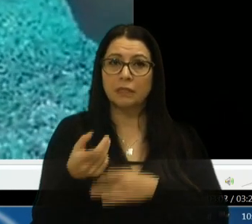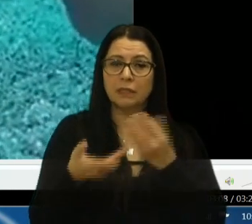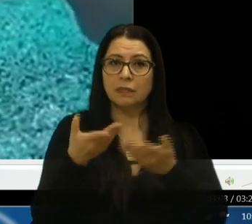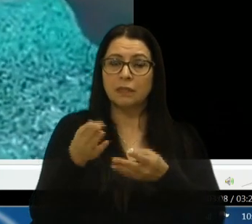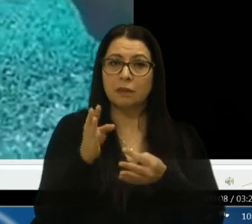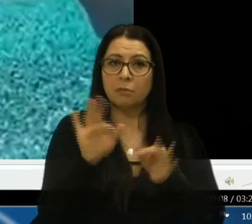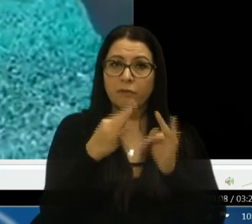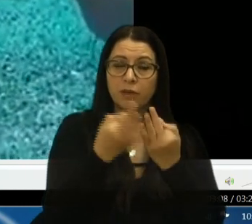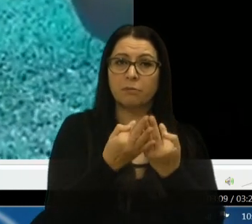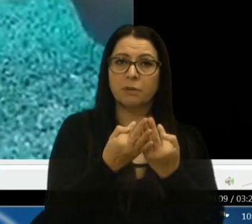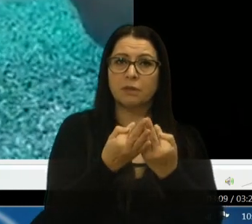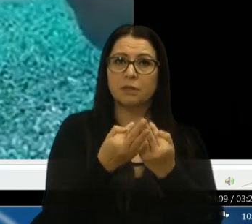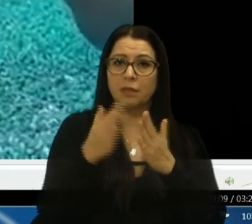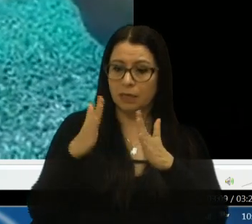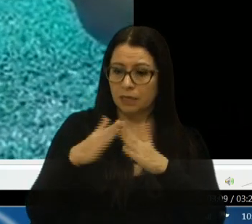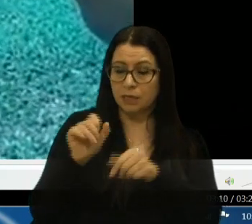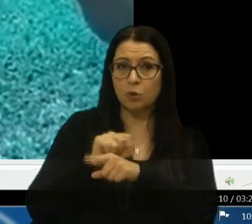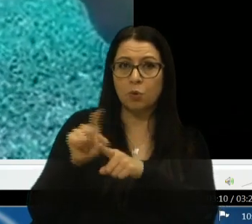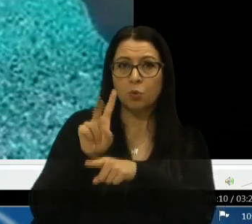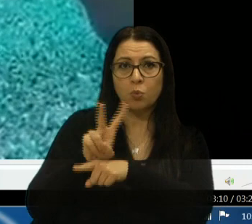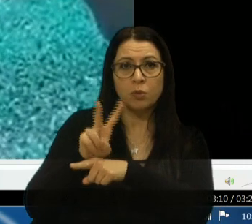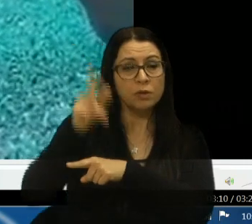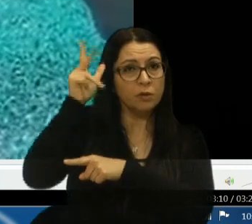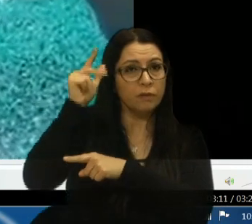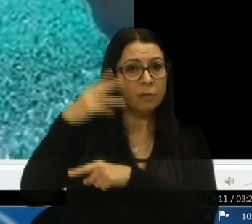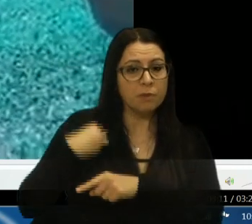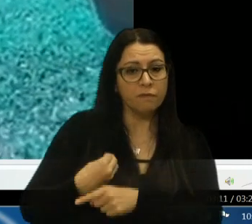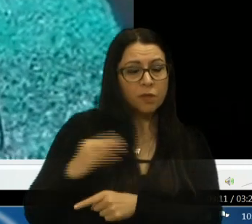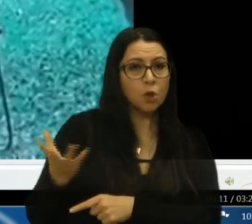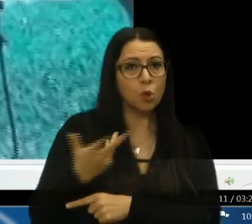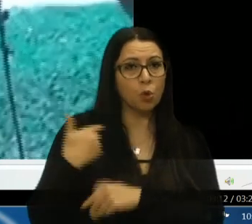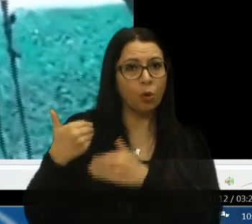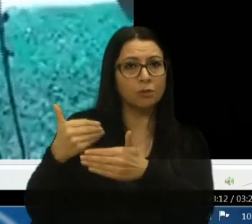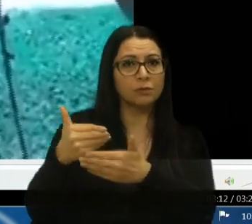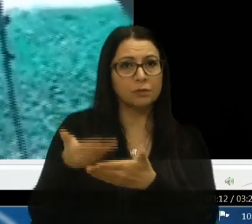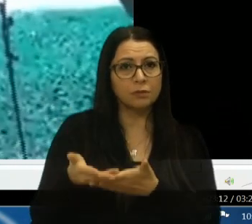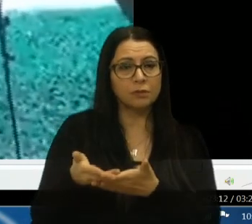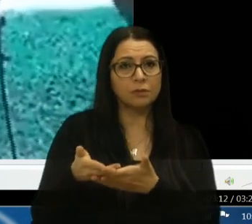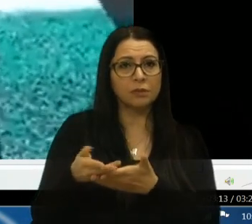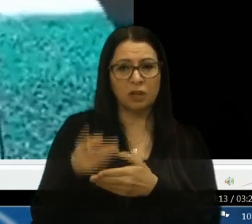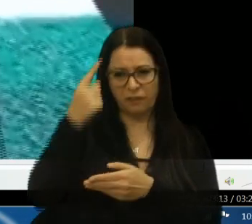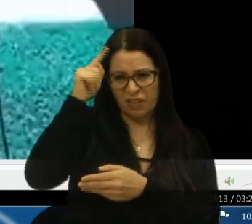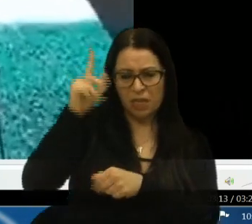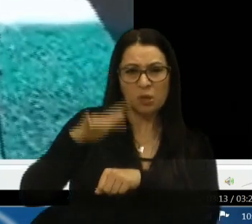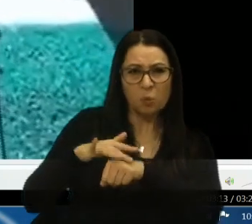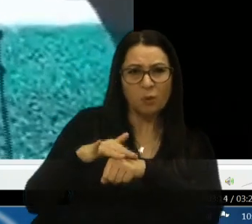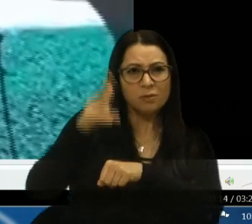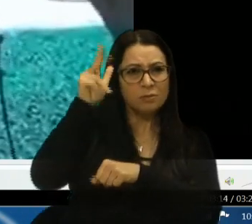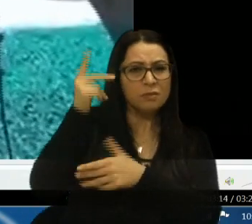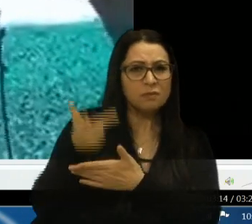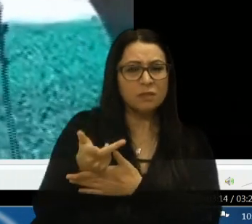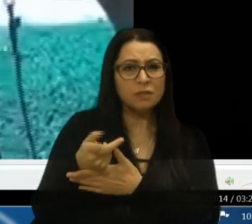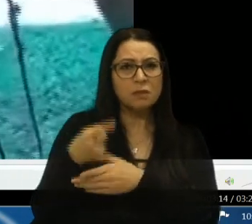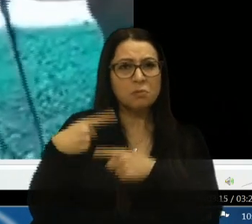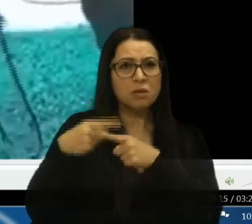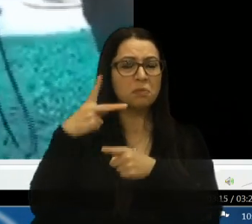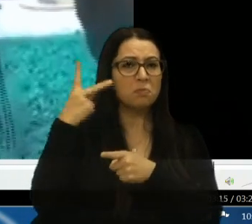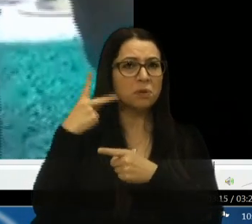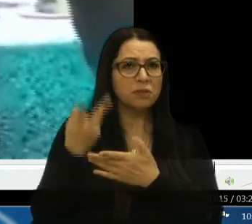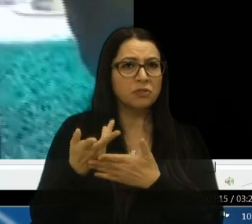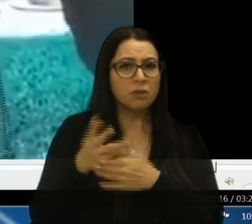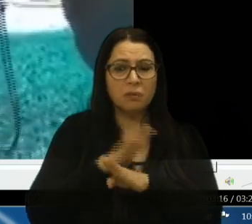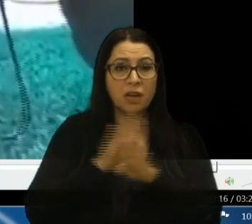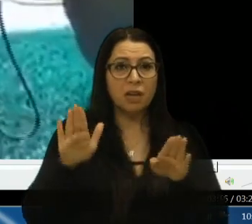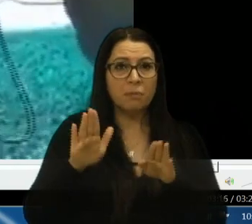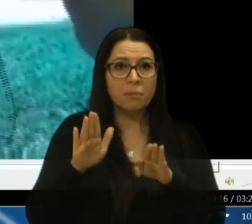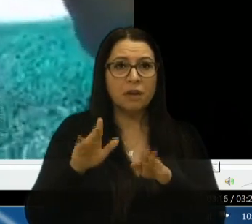família, morando de aluguel, cuidando de cavalo, minha vida inteira. Agora vem criar doença nos cavalos. Por causa de política, acabaram